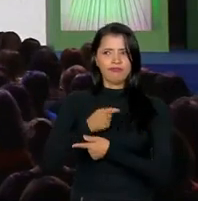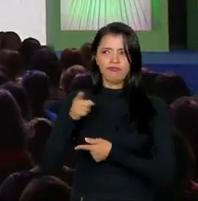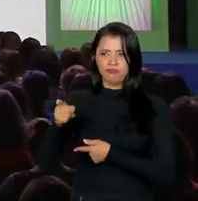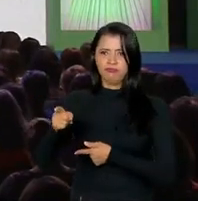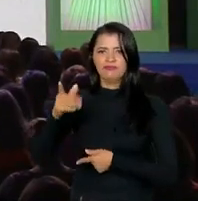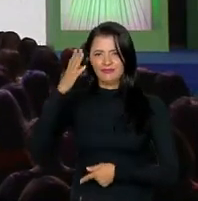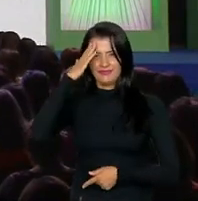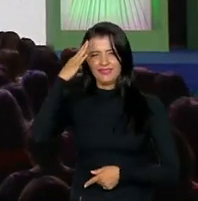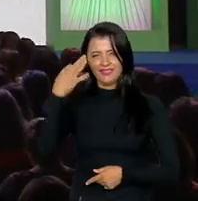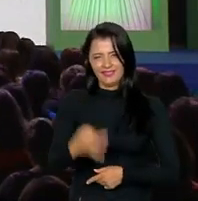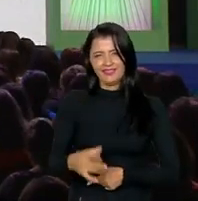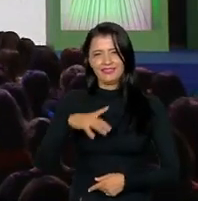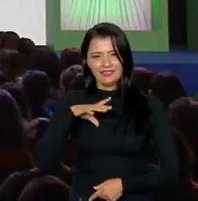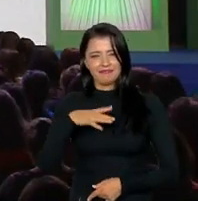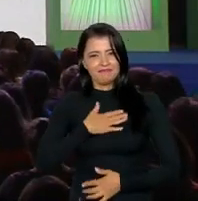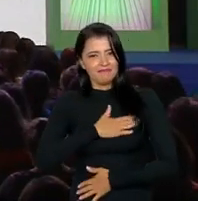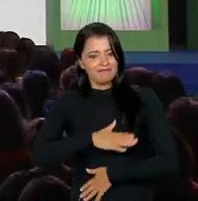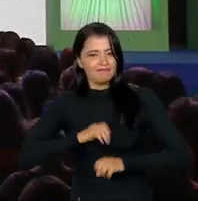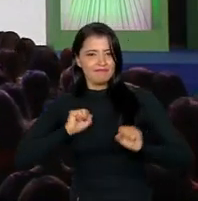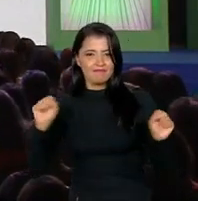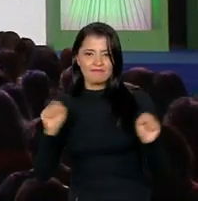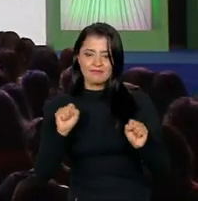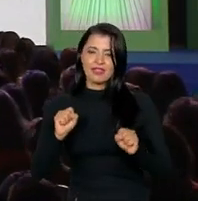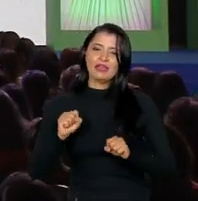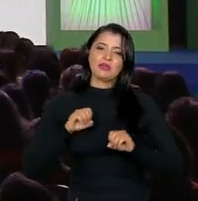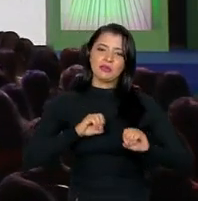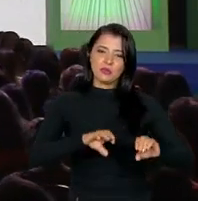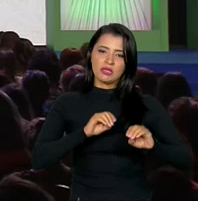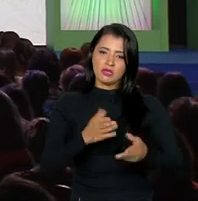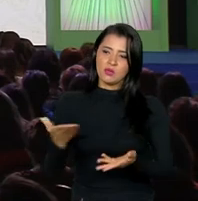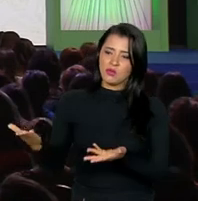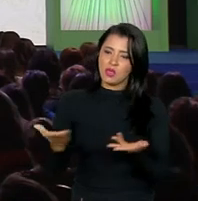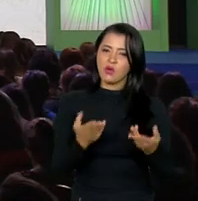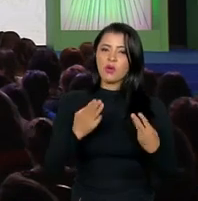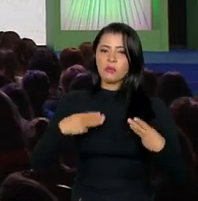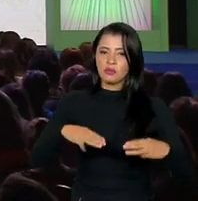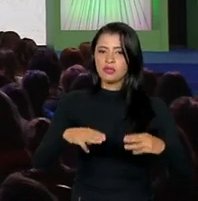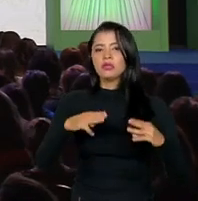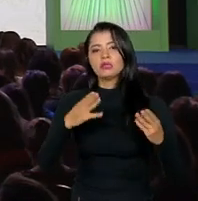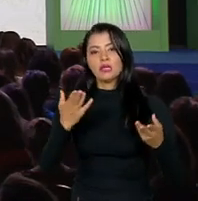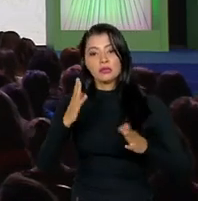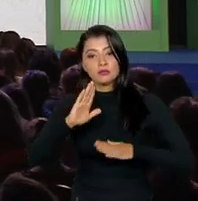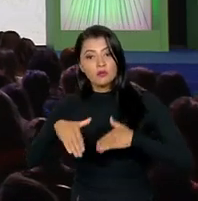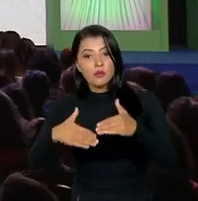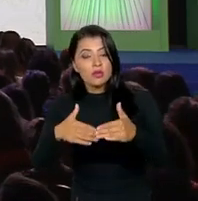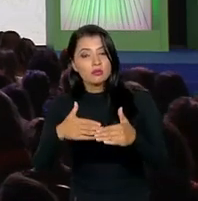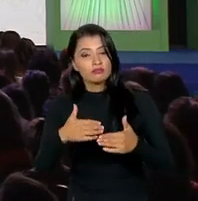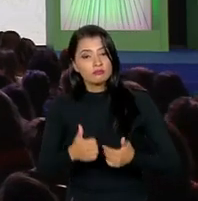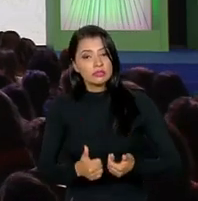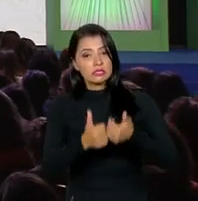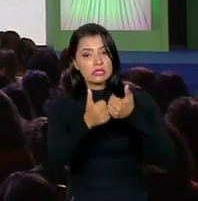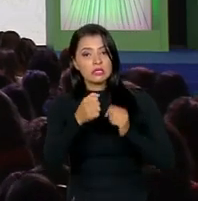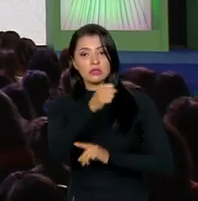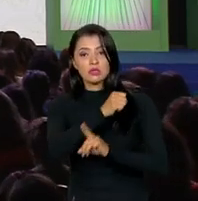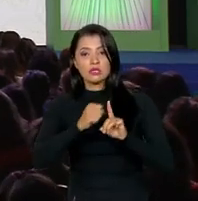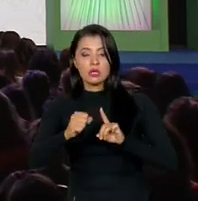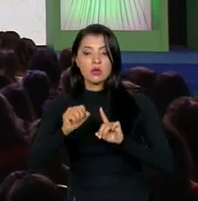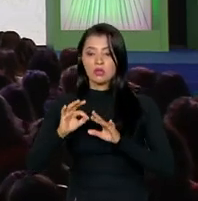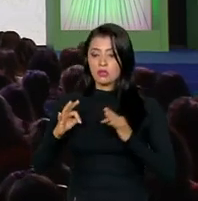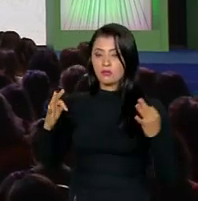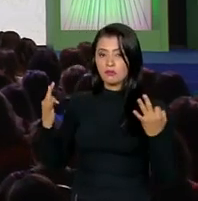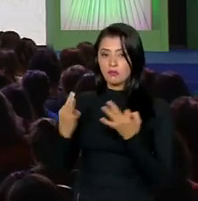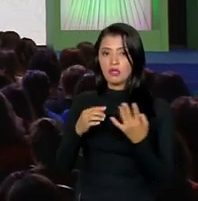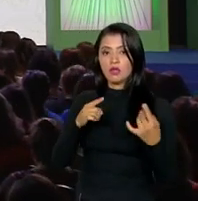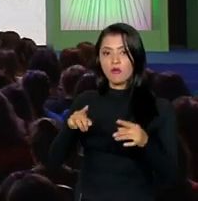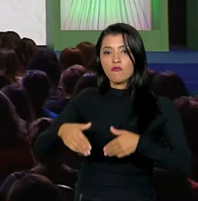que é um apaixonado pela educação e agora está na missão aí do Ministério do Desenvolvimento e Assistência Social, né, da Família e Combate